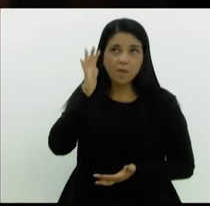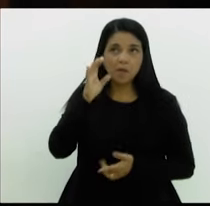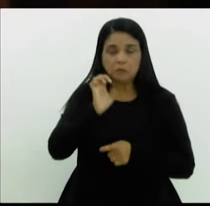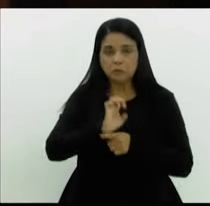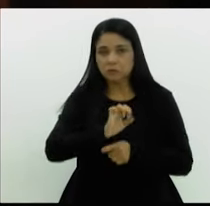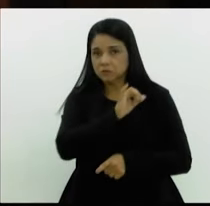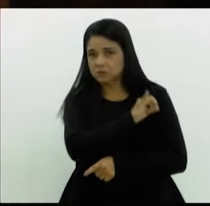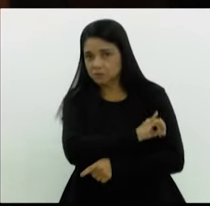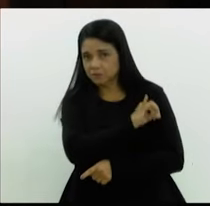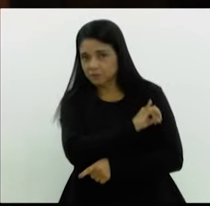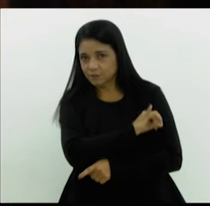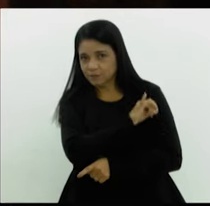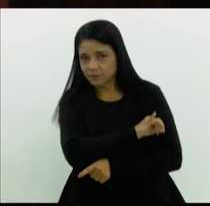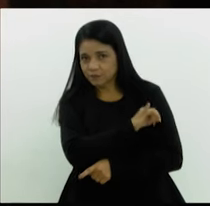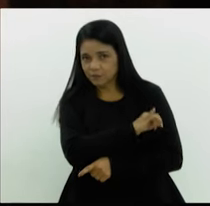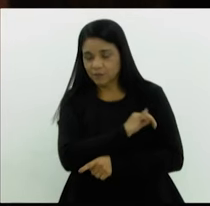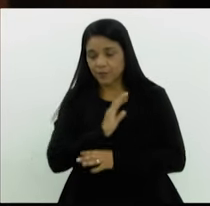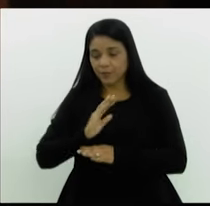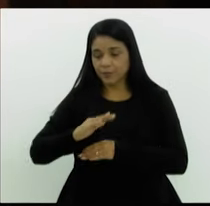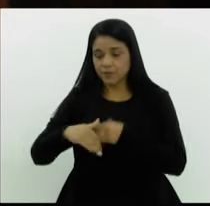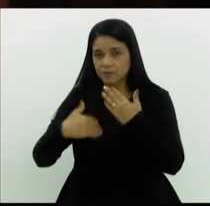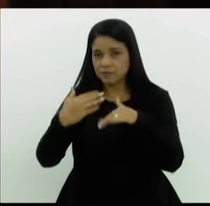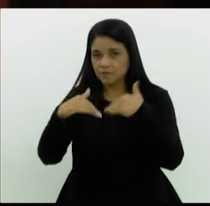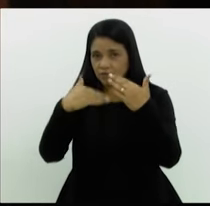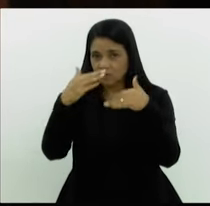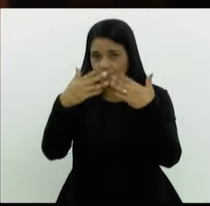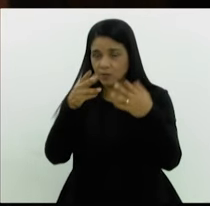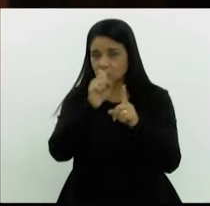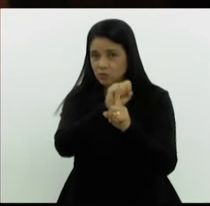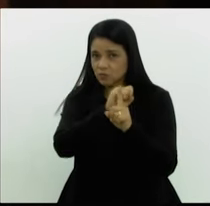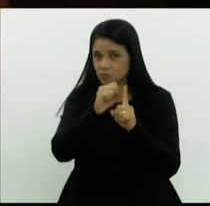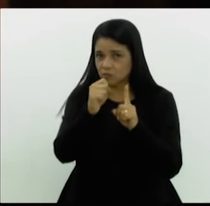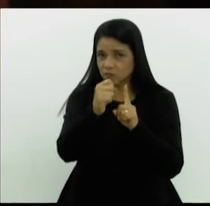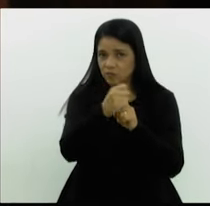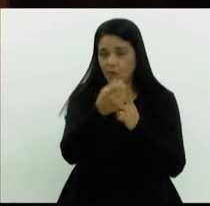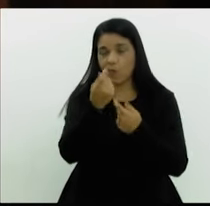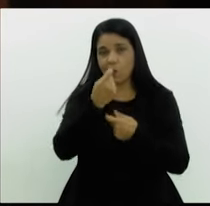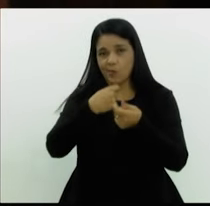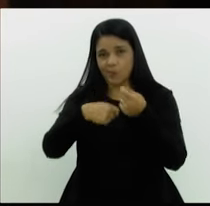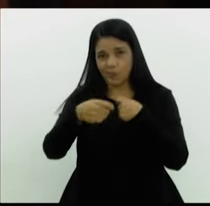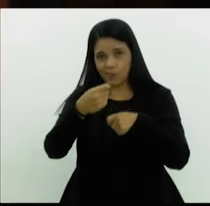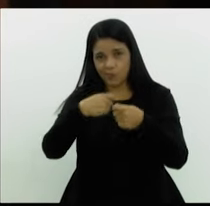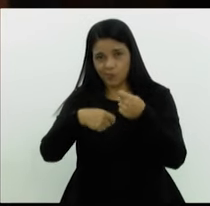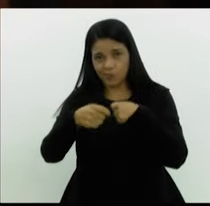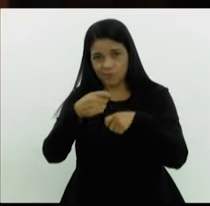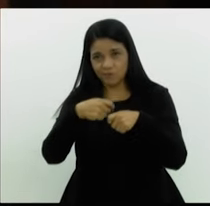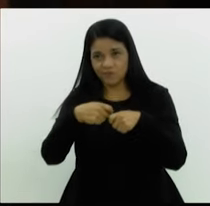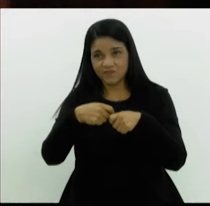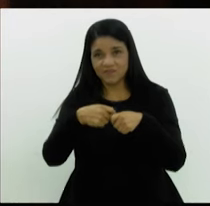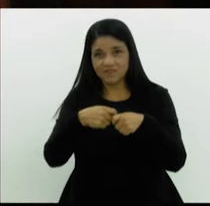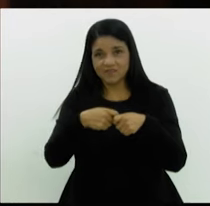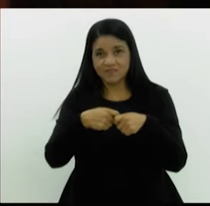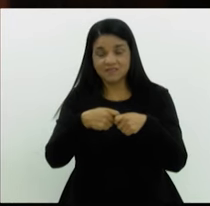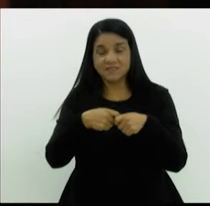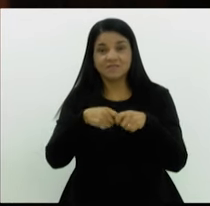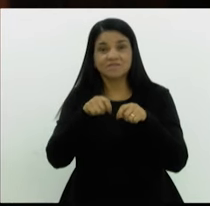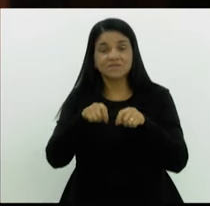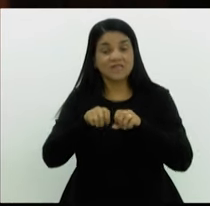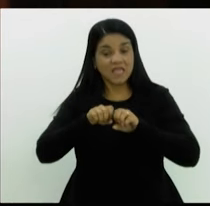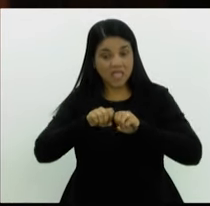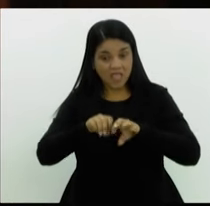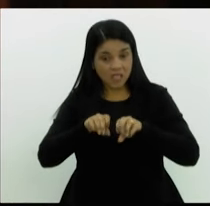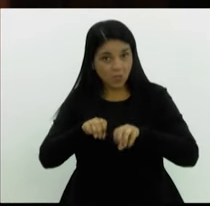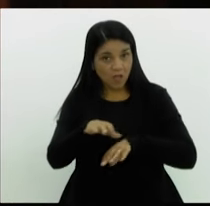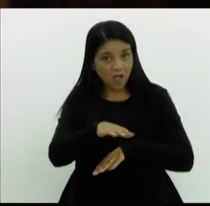de Janeiro em pleno desenvolvimento social e econômico, sendo a